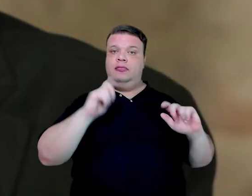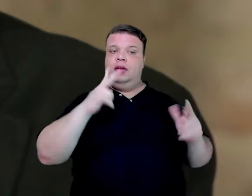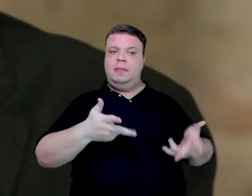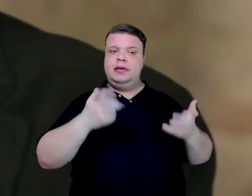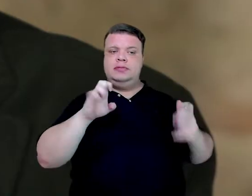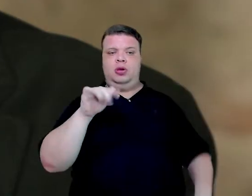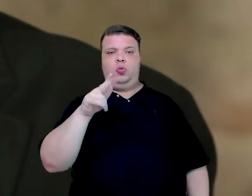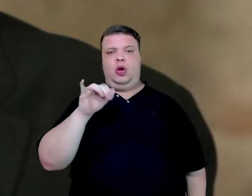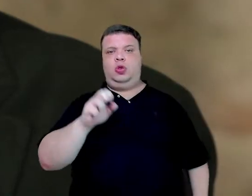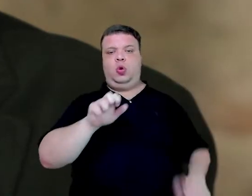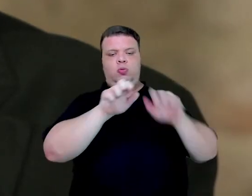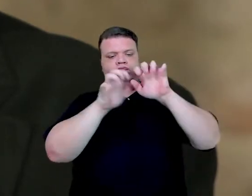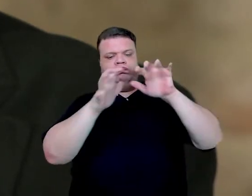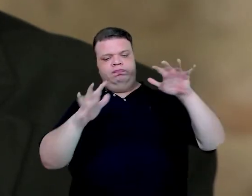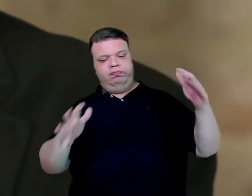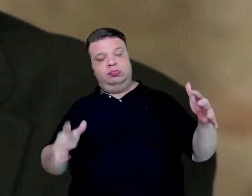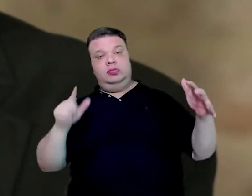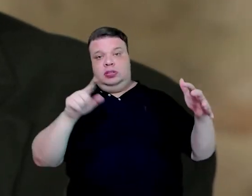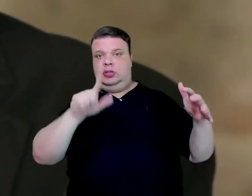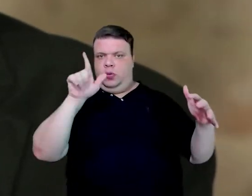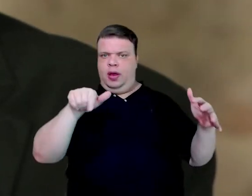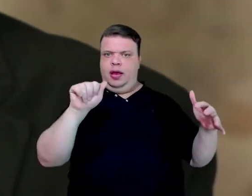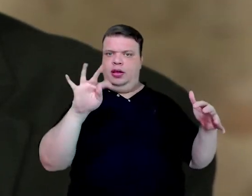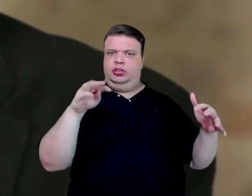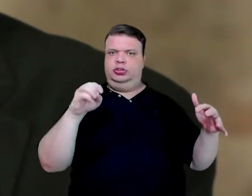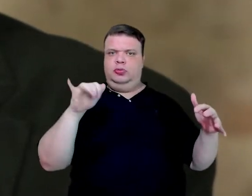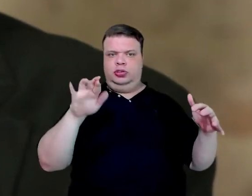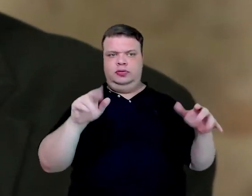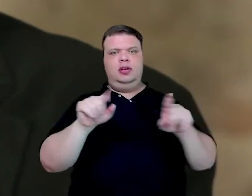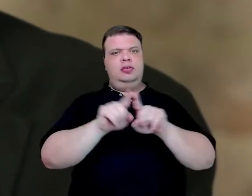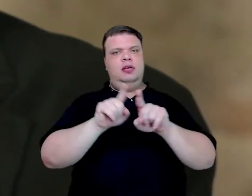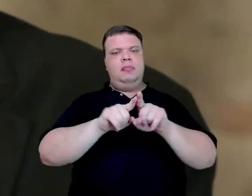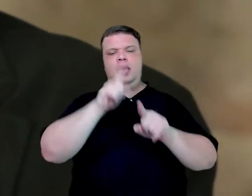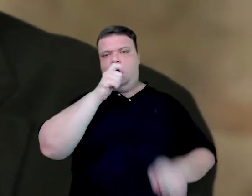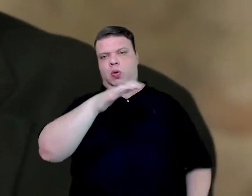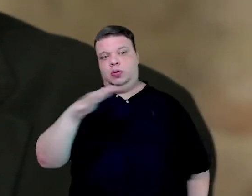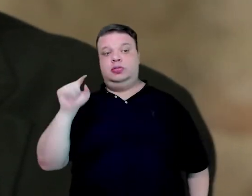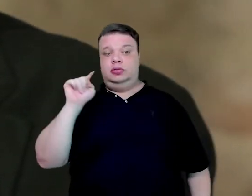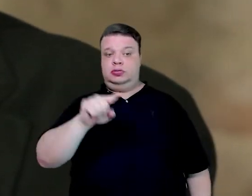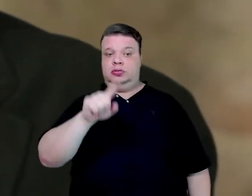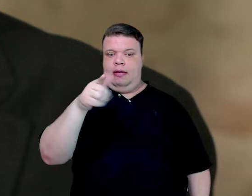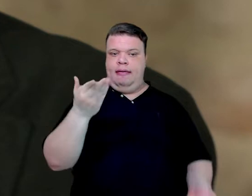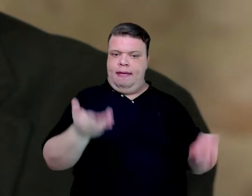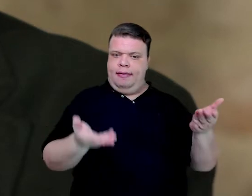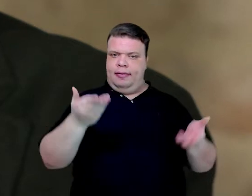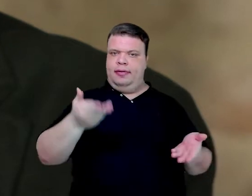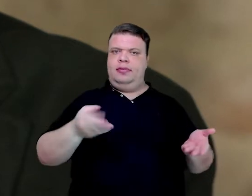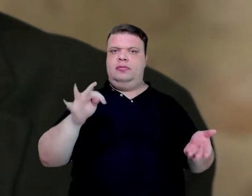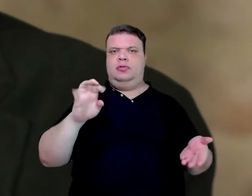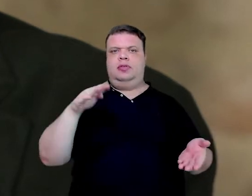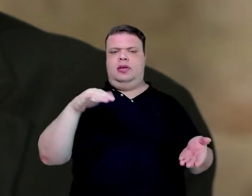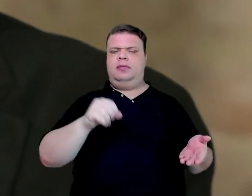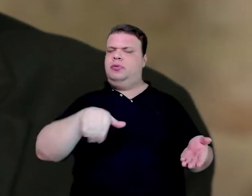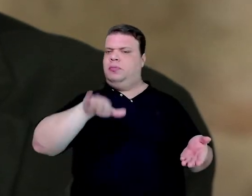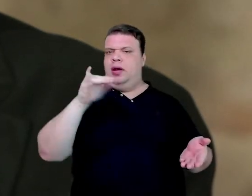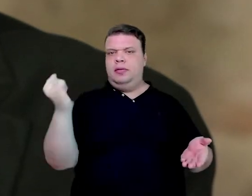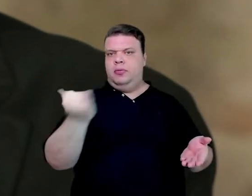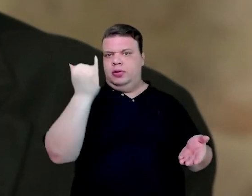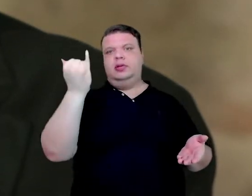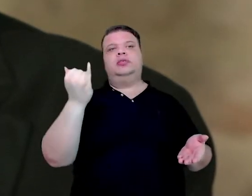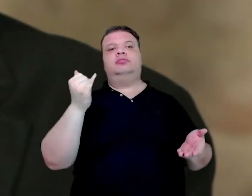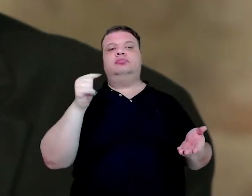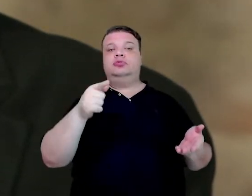balanço energético que transfere o calor ou a energia recebido pelo Equador para os polos, através